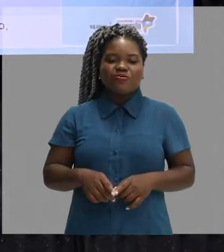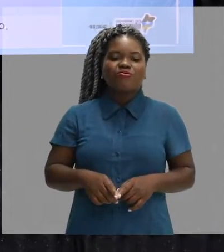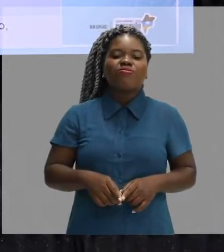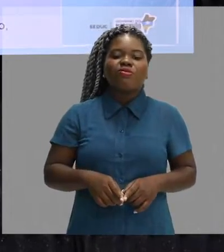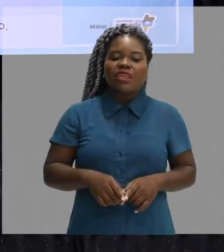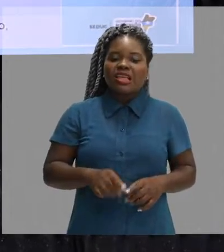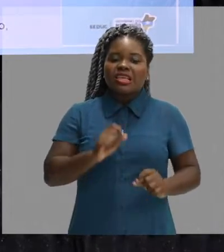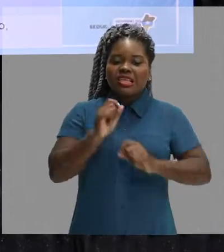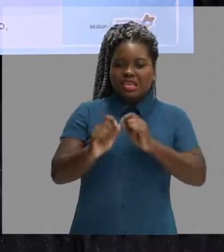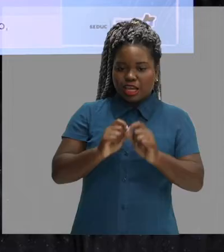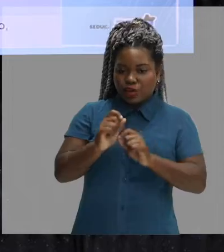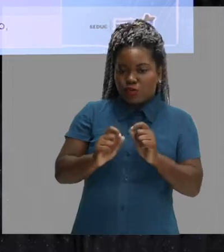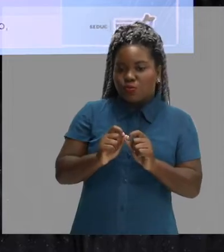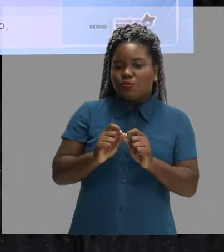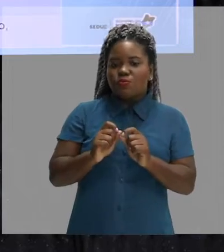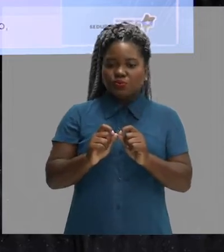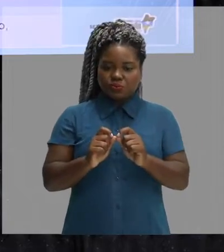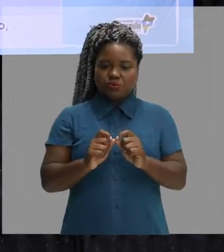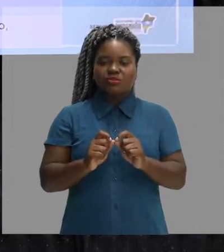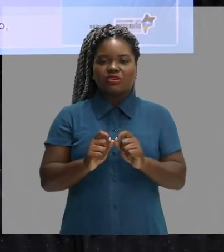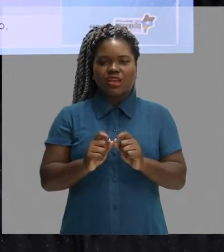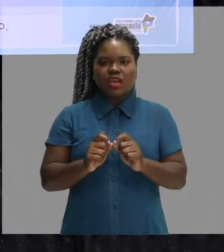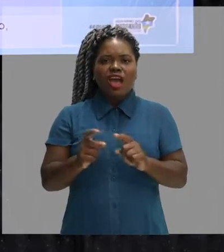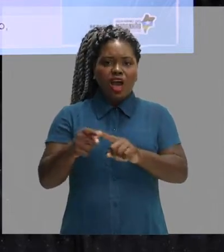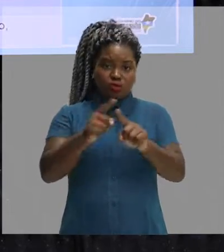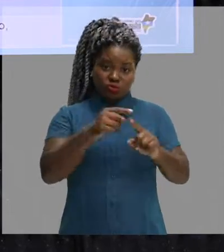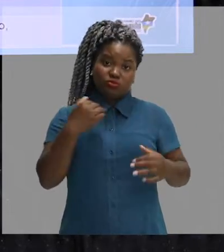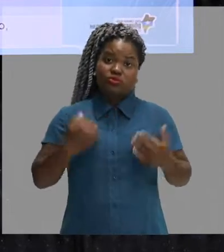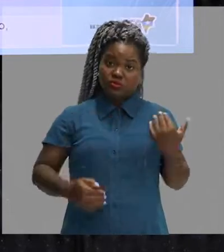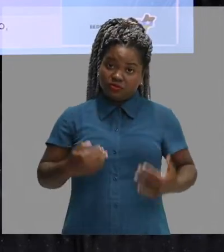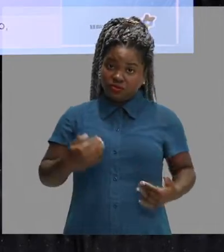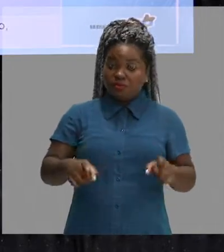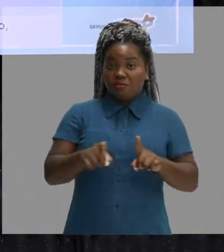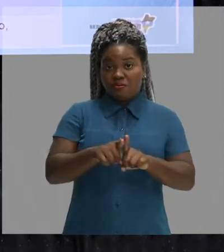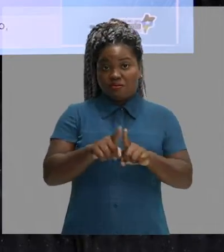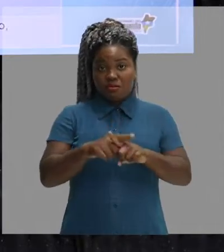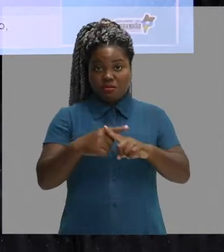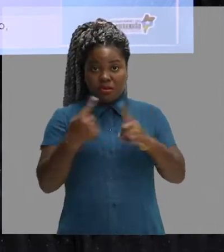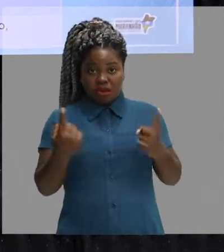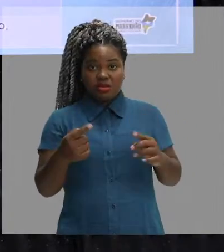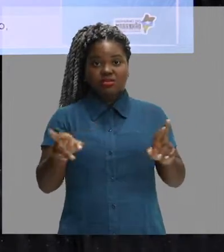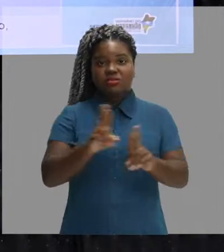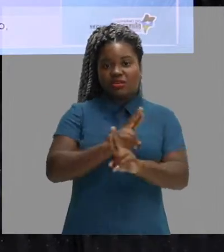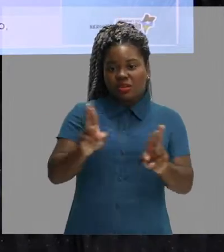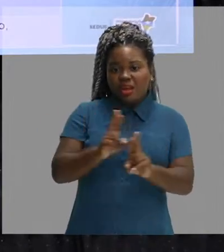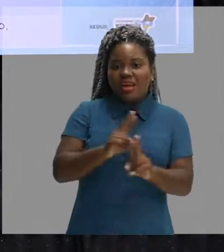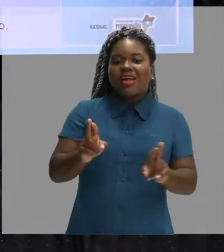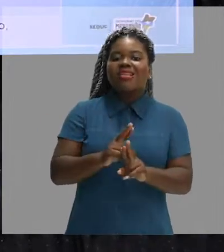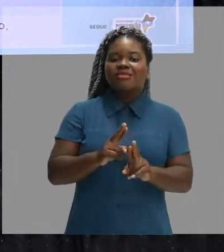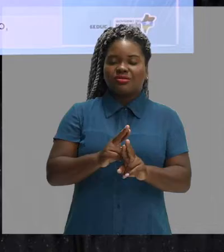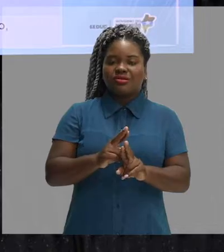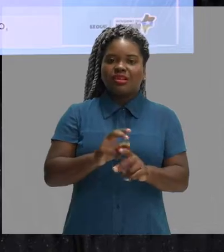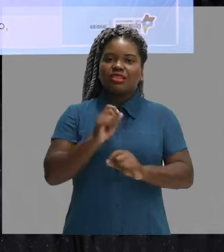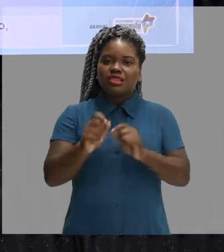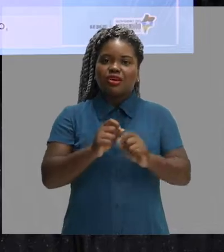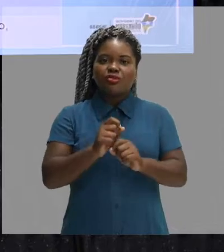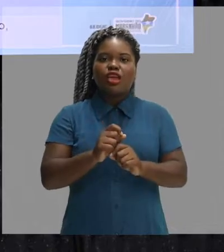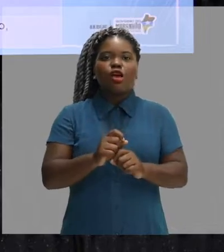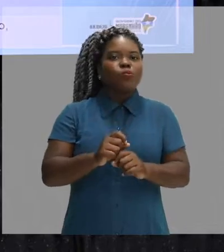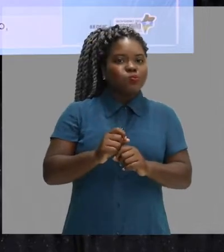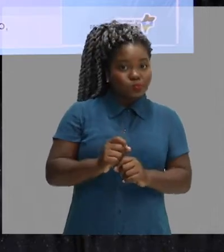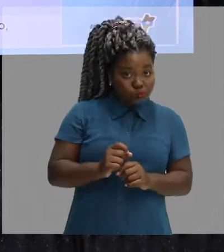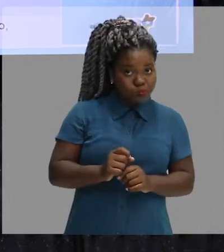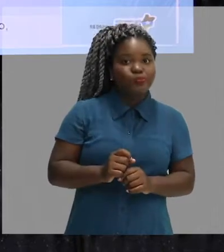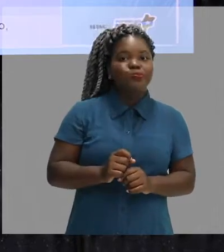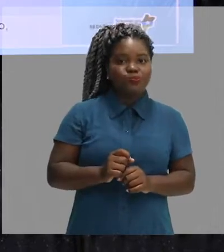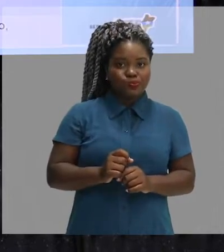violência sexual também é um tipo de violência física, só que relacionada à prática sexual, ok? Então, abusos,